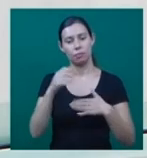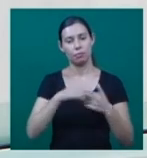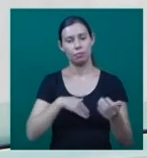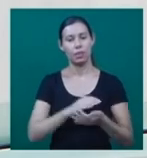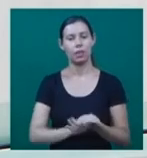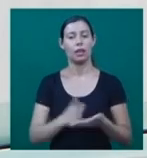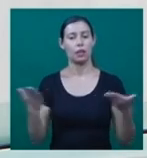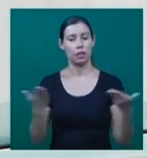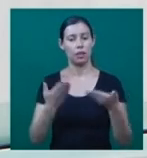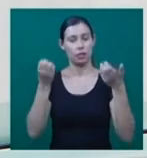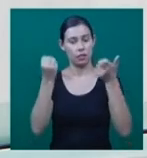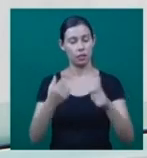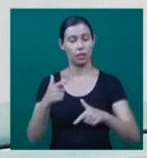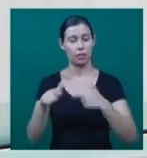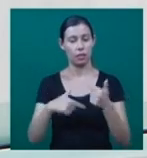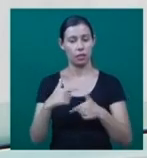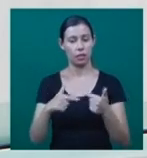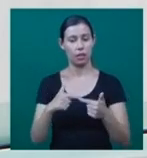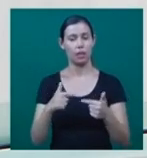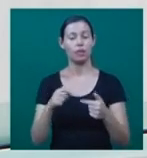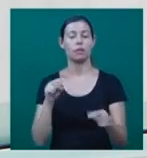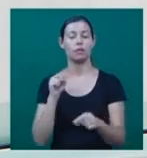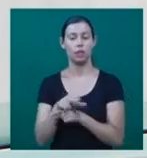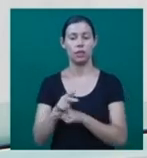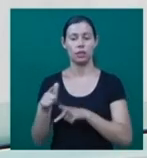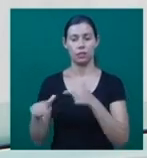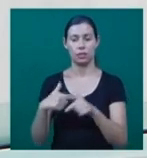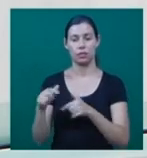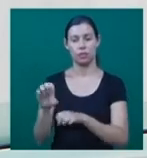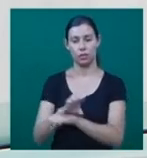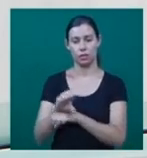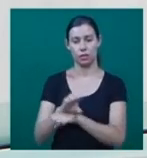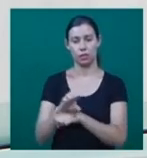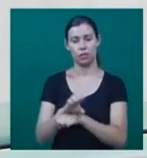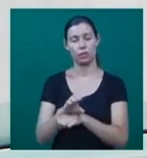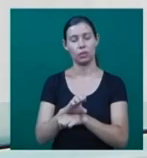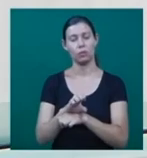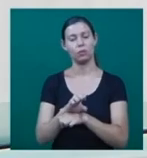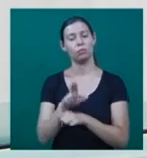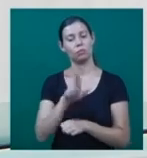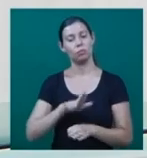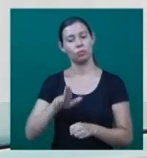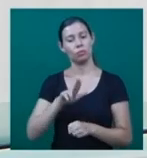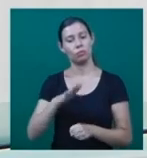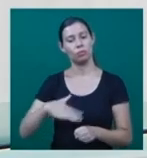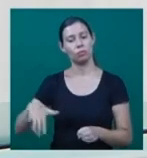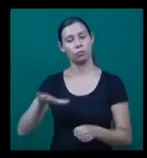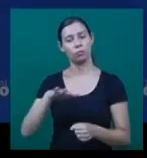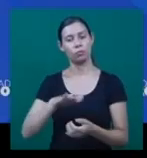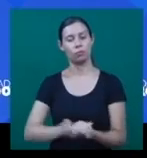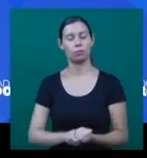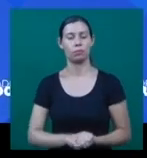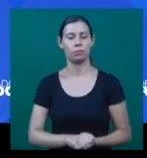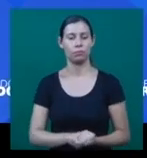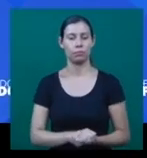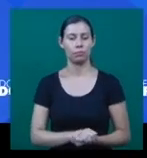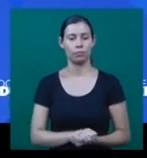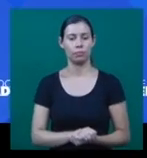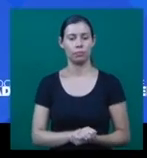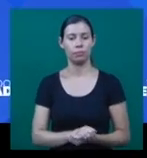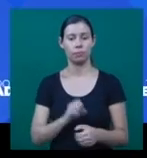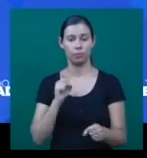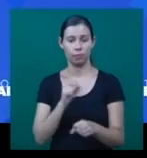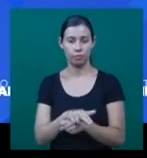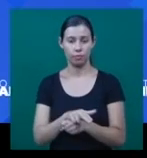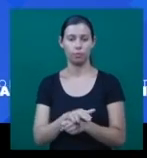segue falando de trabalho. Anote aí as vagas de emprego e estágio que estão sendo oferecidas para Uberlândia e região. Vaga